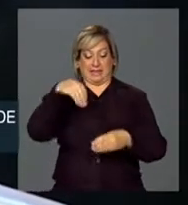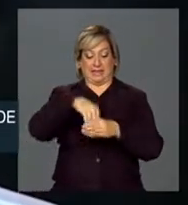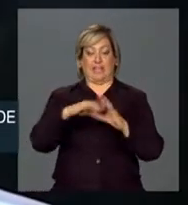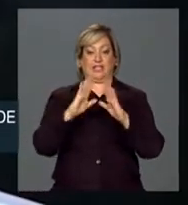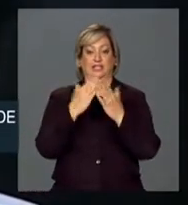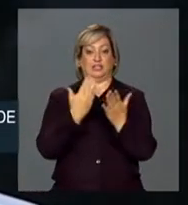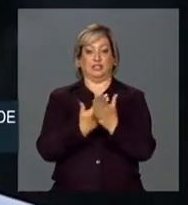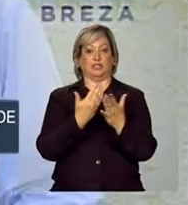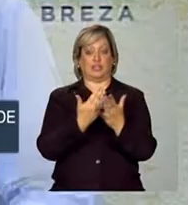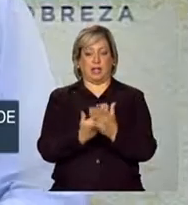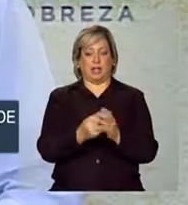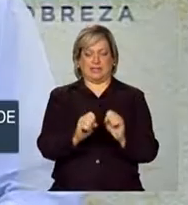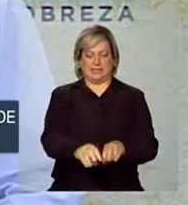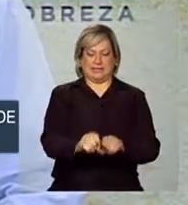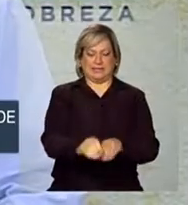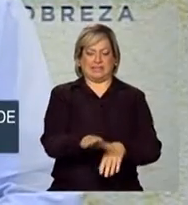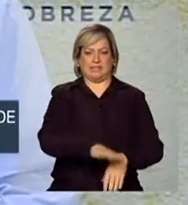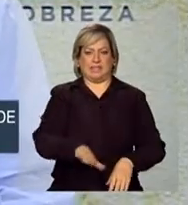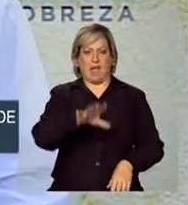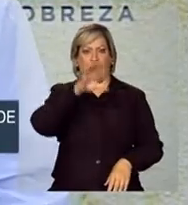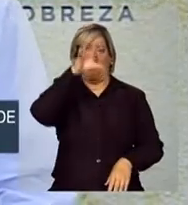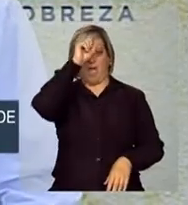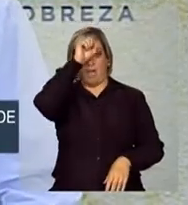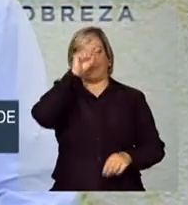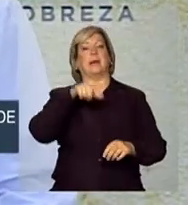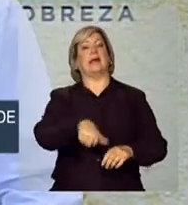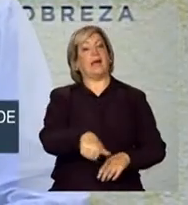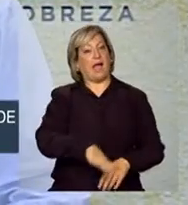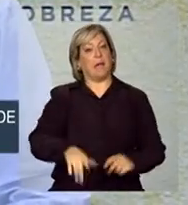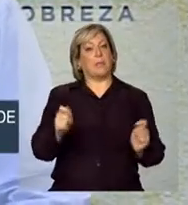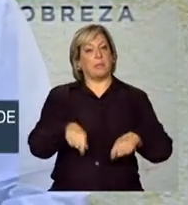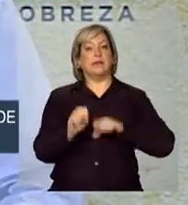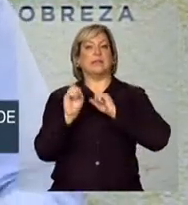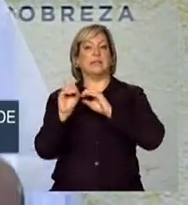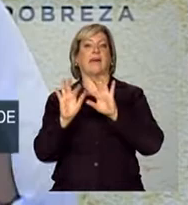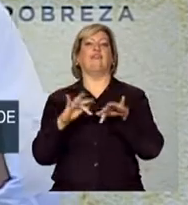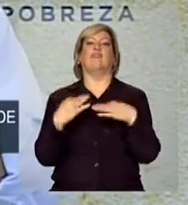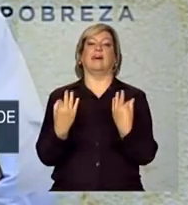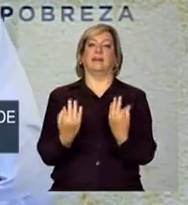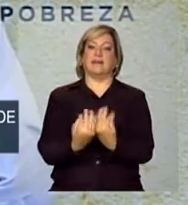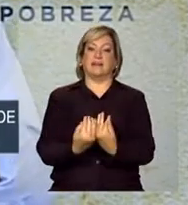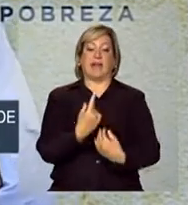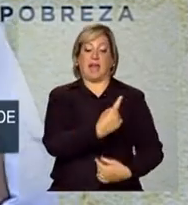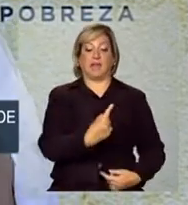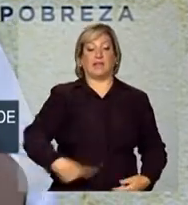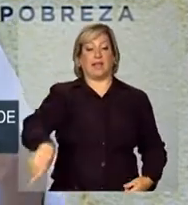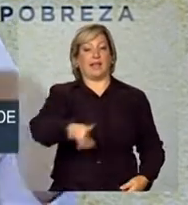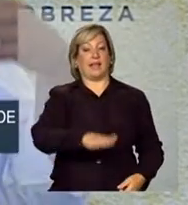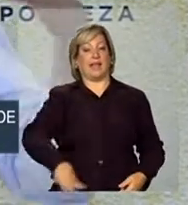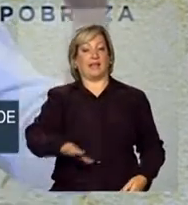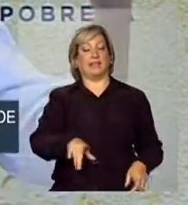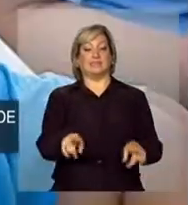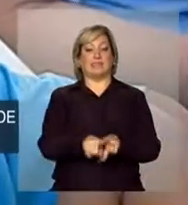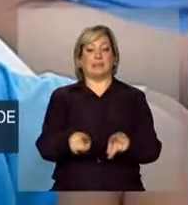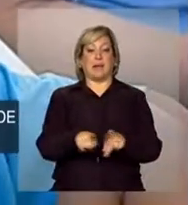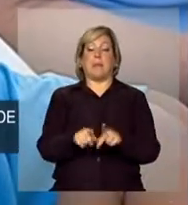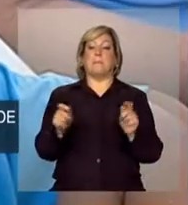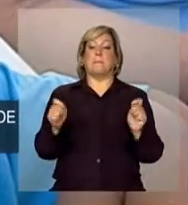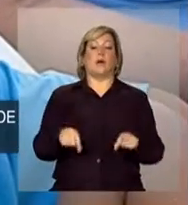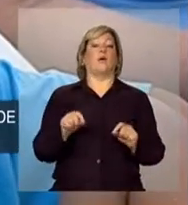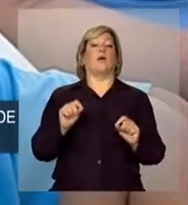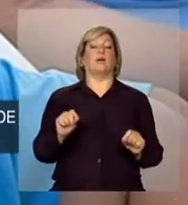que a gente além de mudar o dia a dia da Saúde de cada um de vocês ficaram das crianças que estão aqui a gente também vai poder